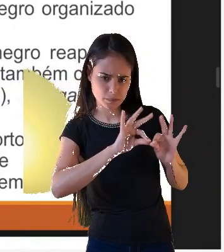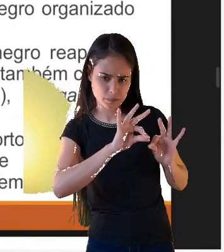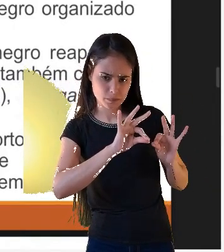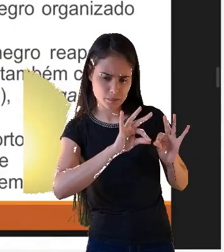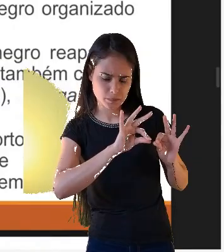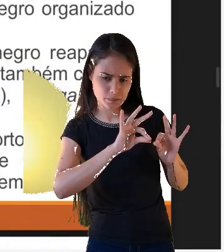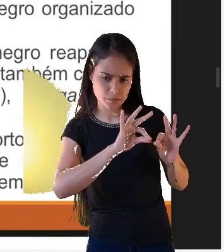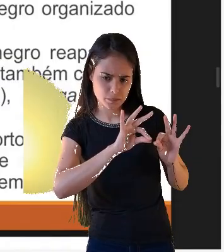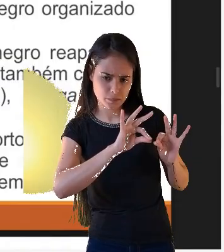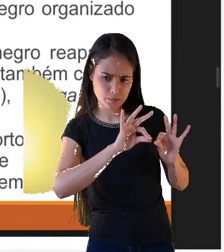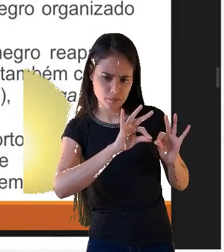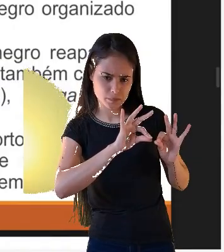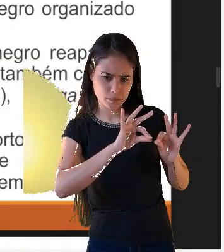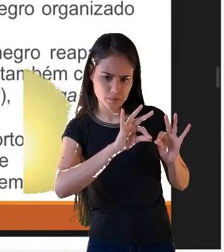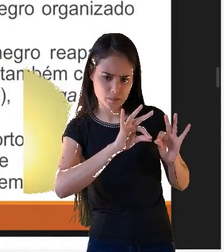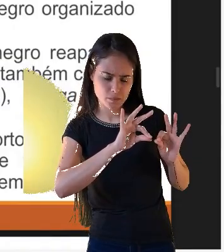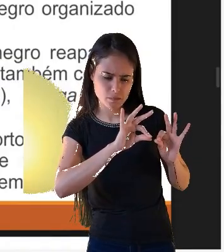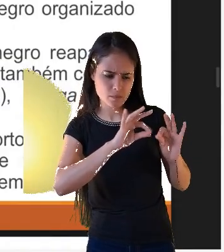mesmo assim